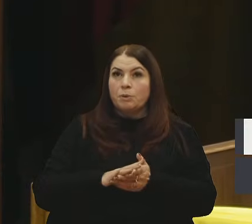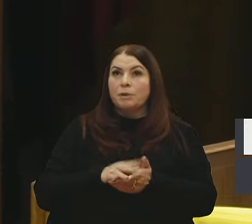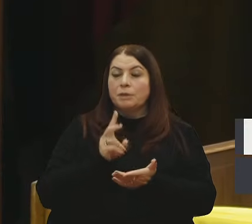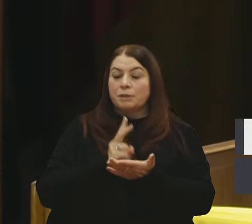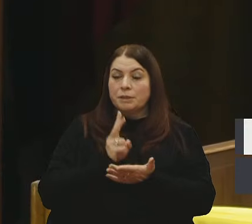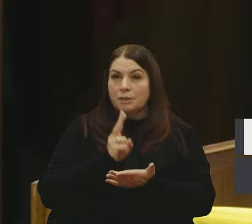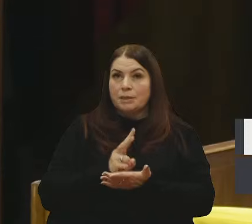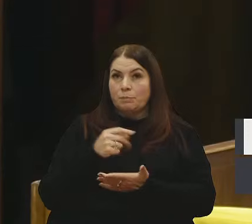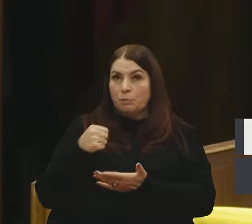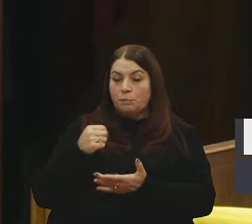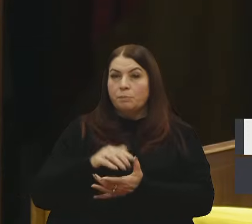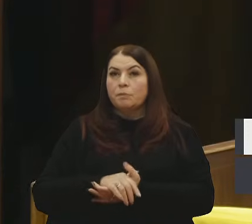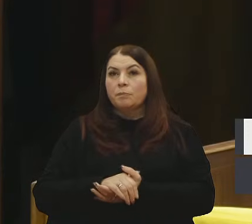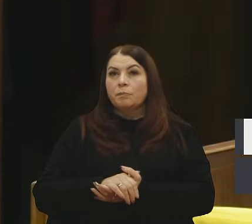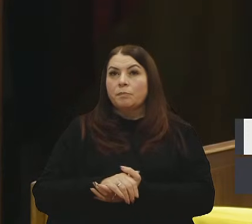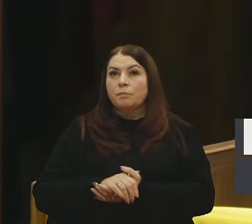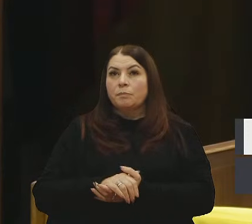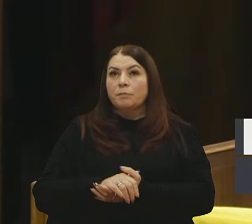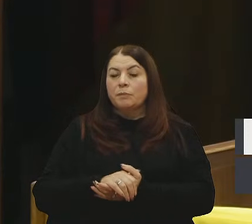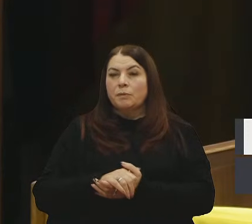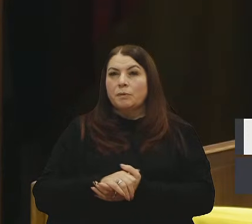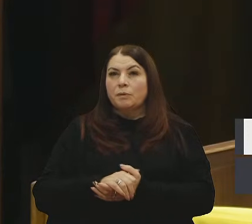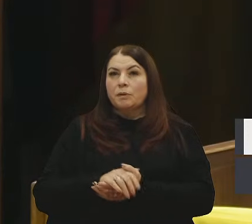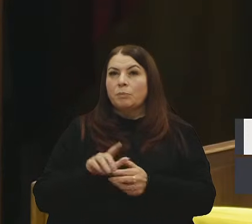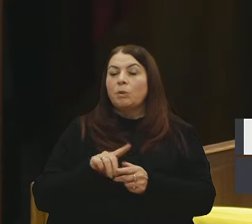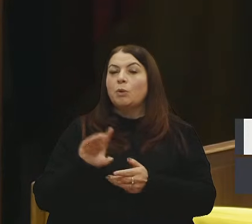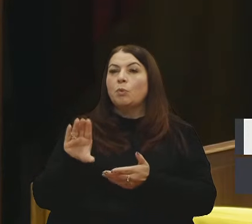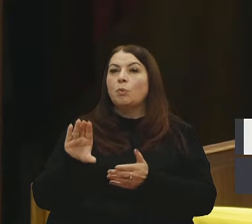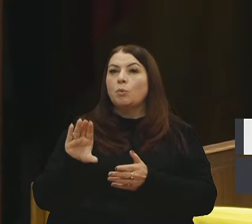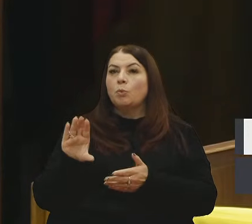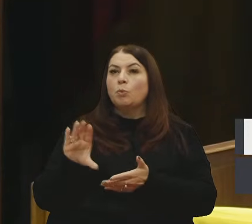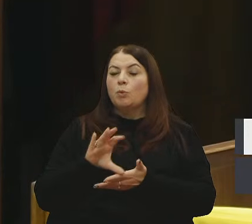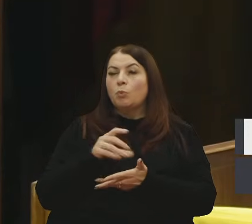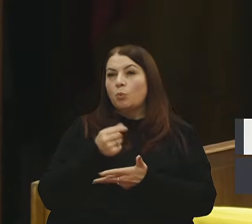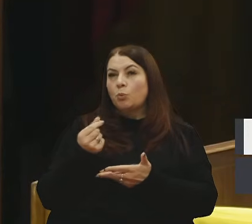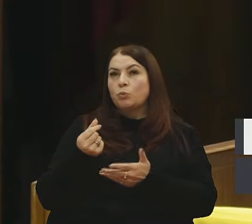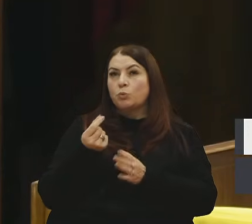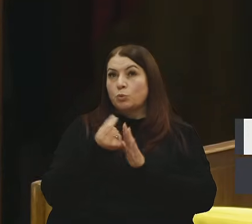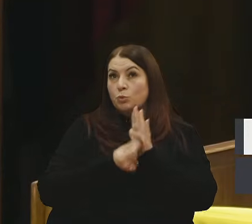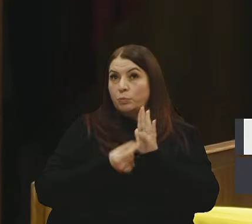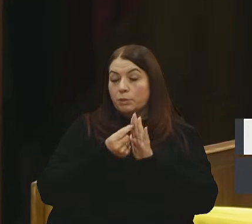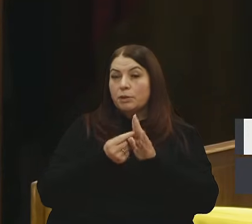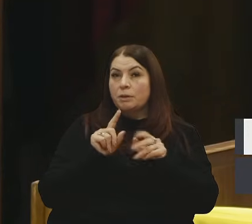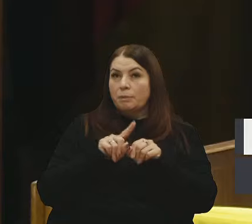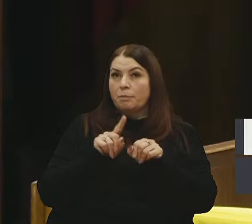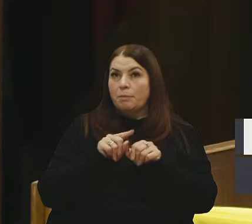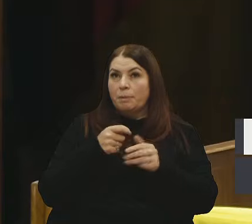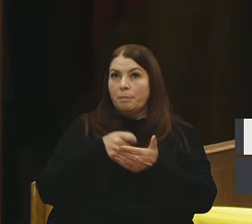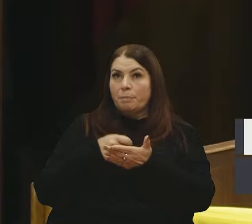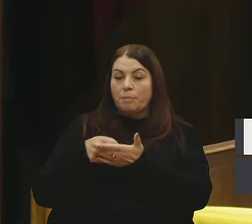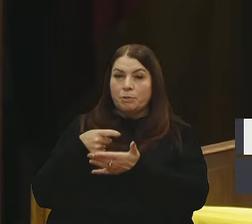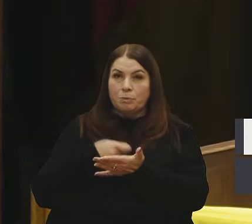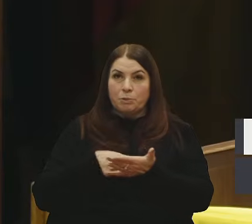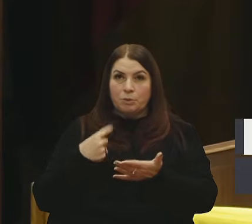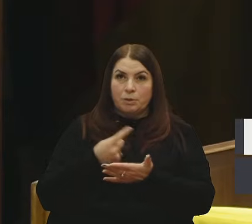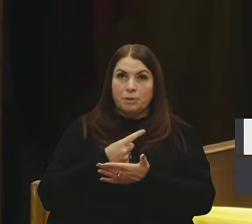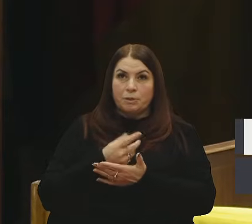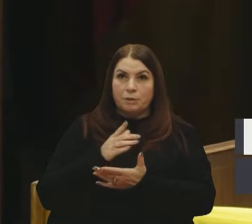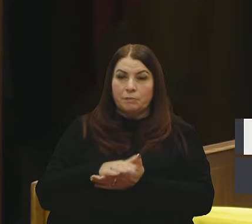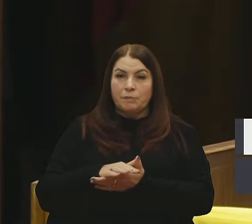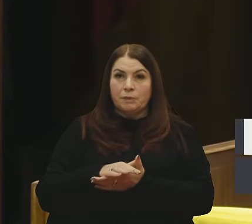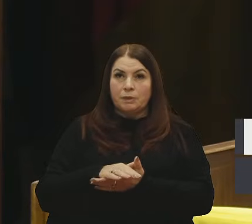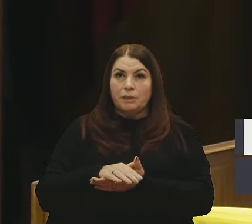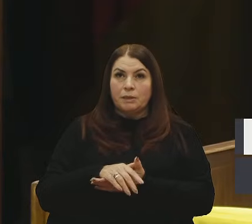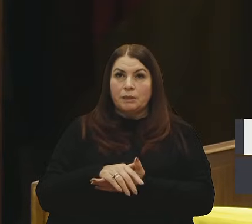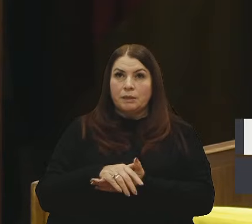sempre que necessário, ao empenho de recursos orçamentários suficientes para arcar com as obrigações pecuniárias